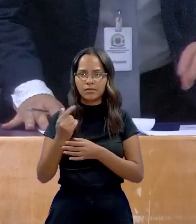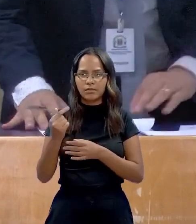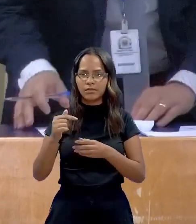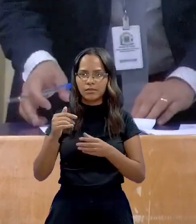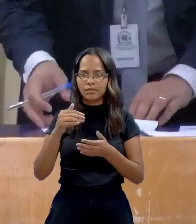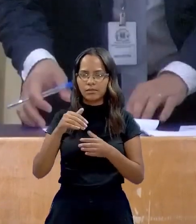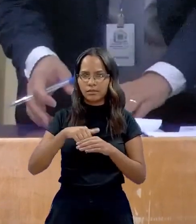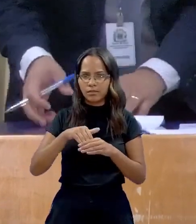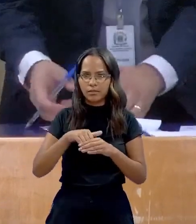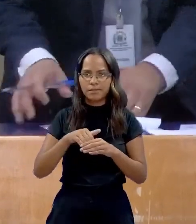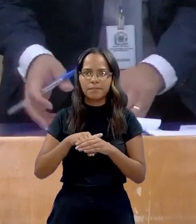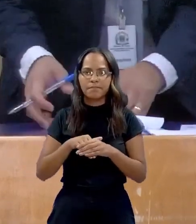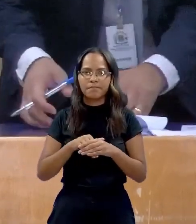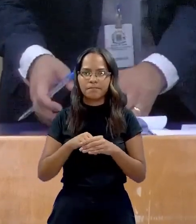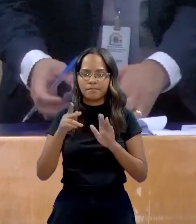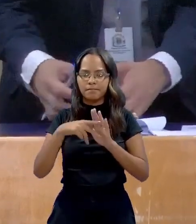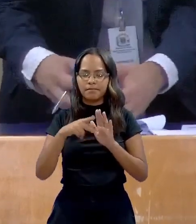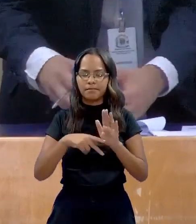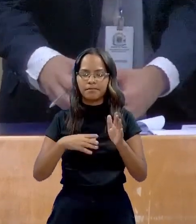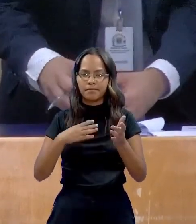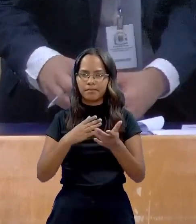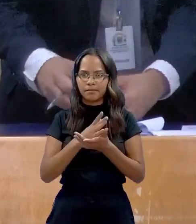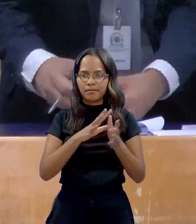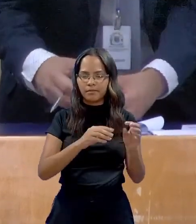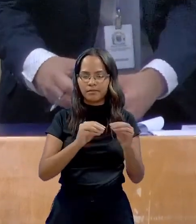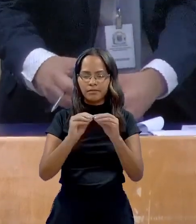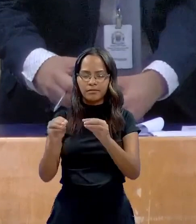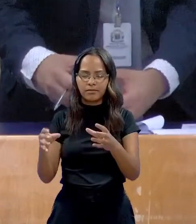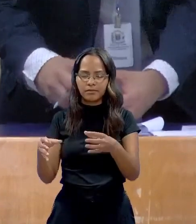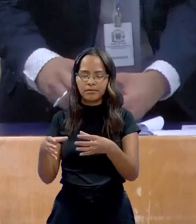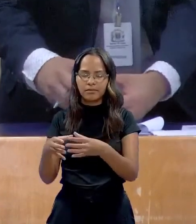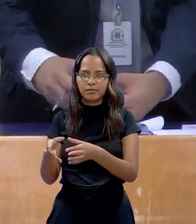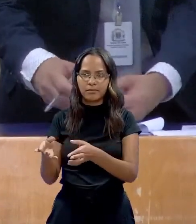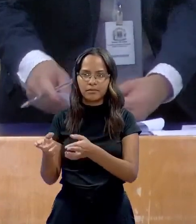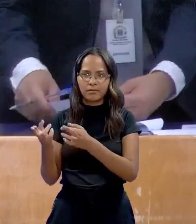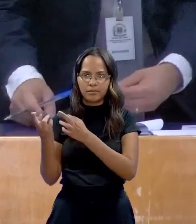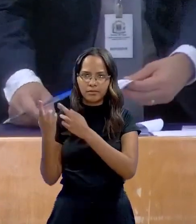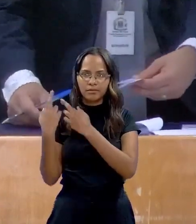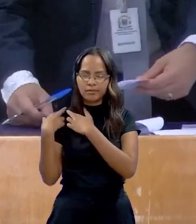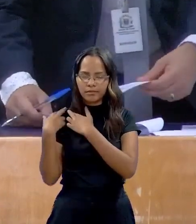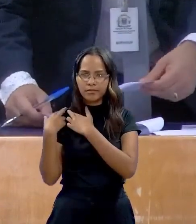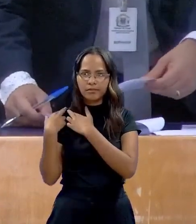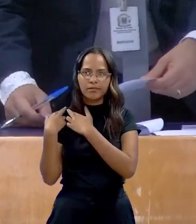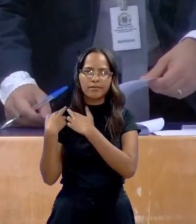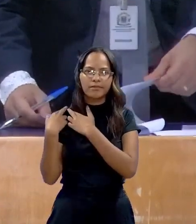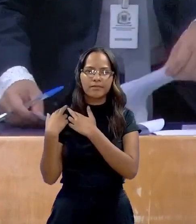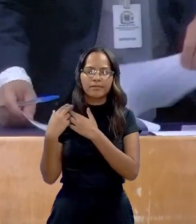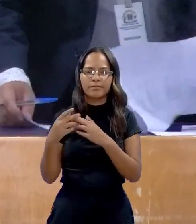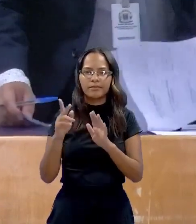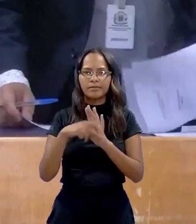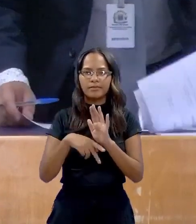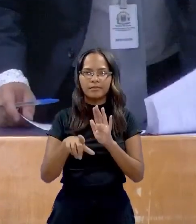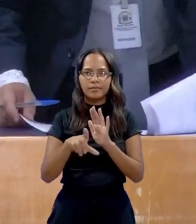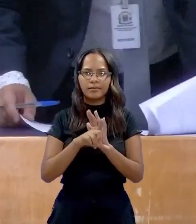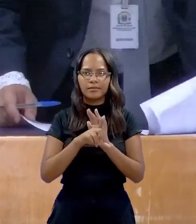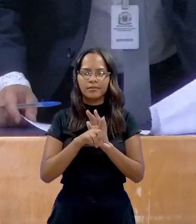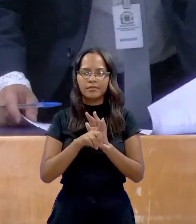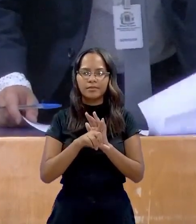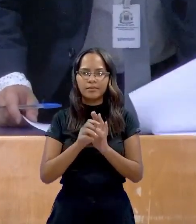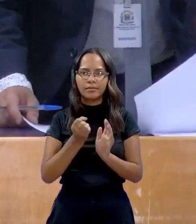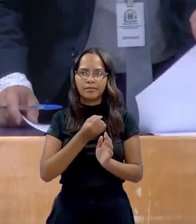foi aprovado e encaminhado à Comissão de Educação, Cultura, Ciência e Tecnologia. Projeto de lei de ordinário